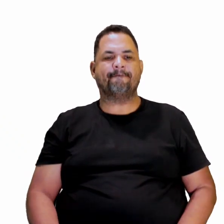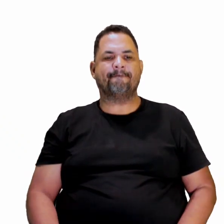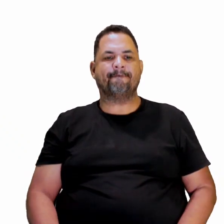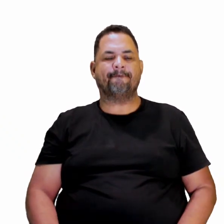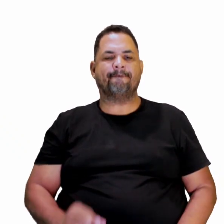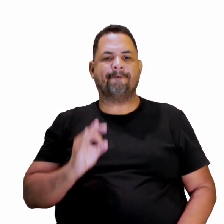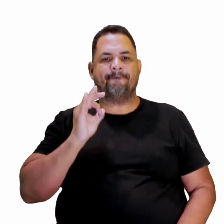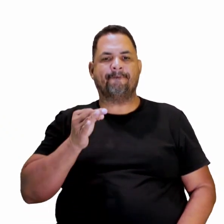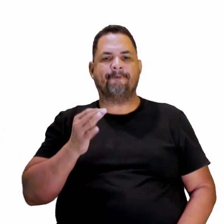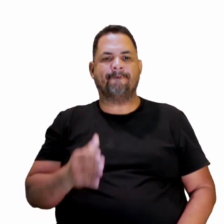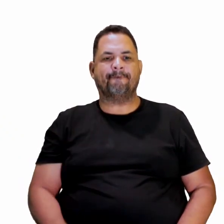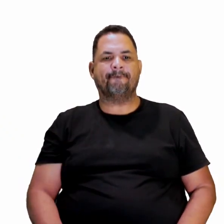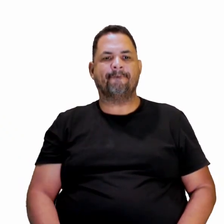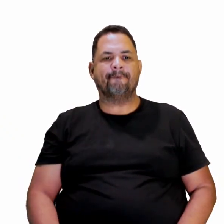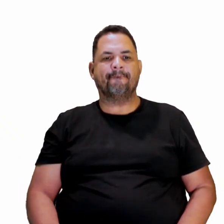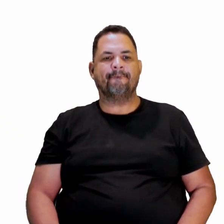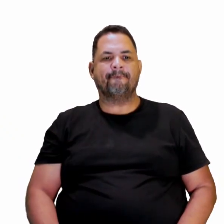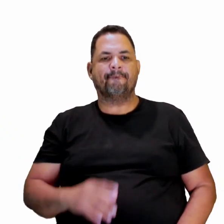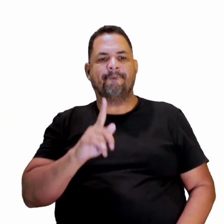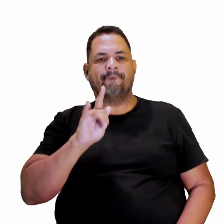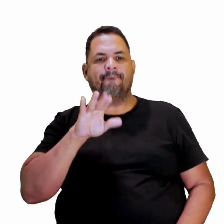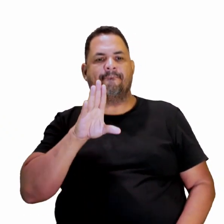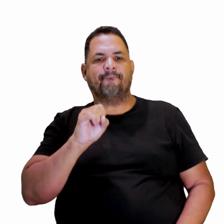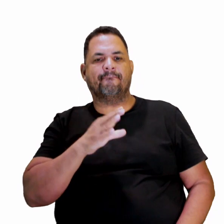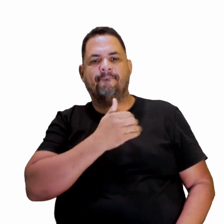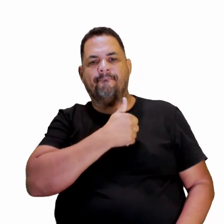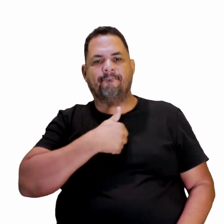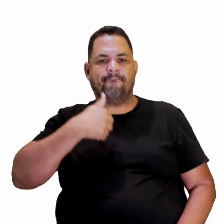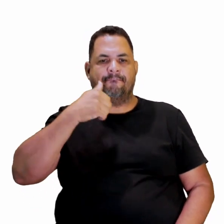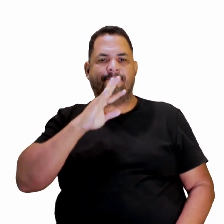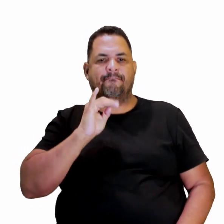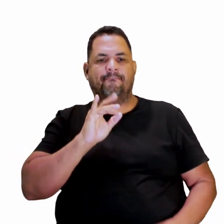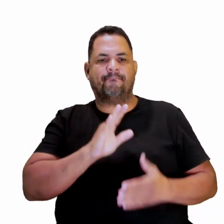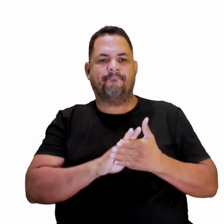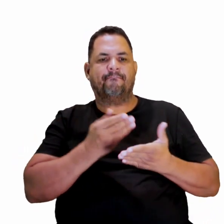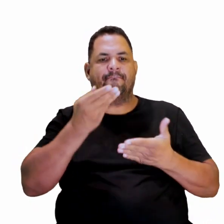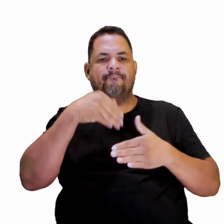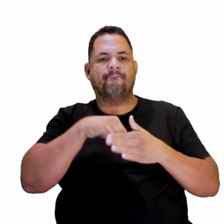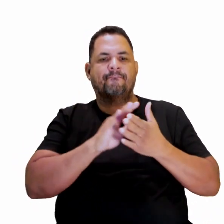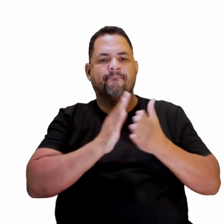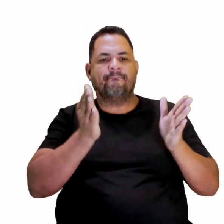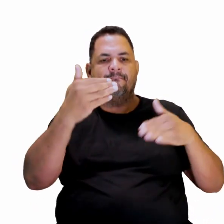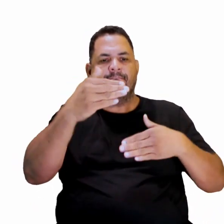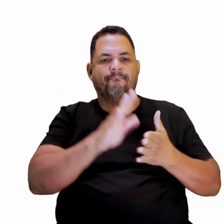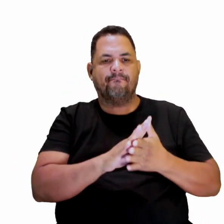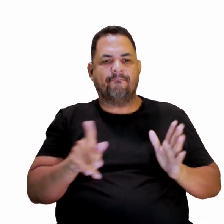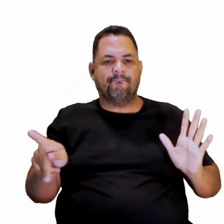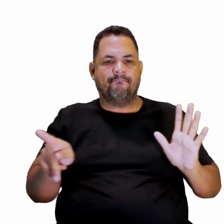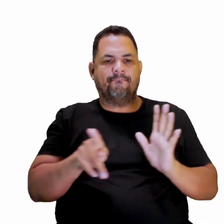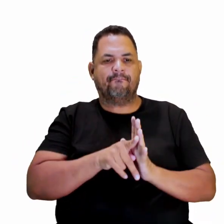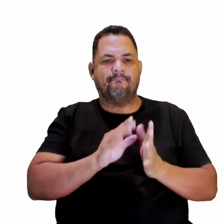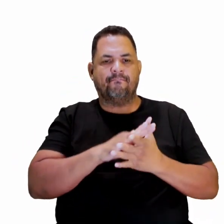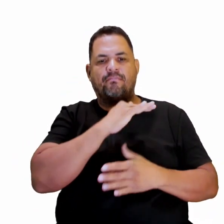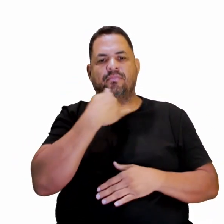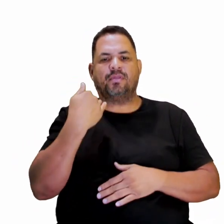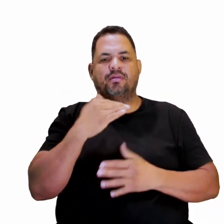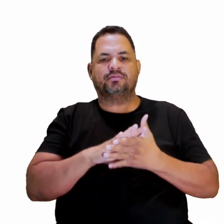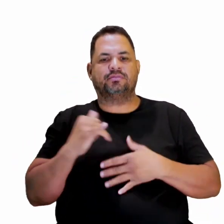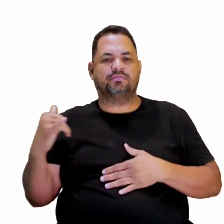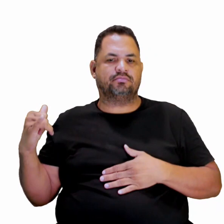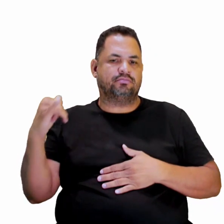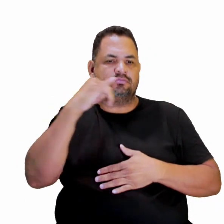correto afirmar: Gordon era o tio favorito de Jane? Ela guardou a caixa para si? O assassinato ocorreu em um avião?